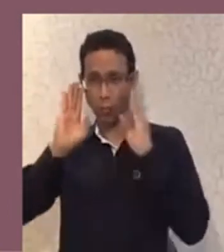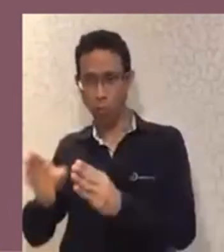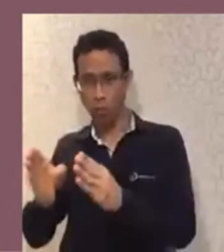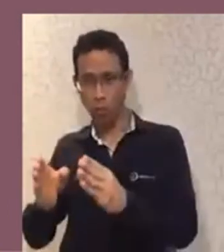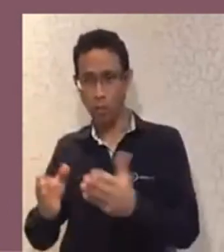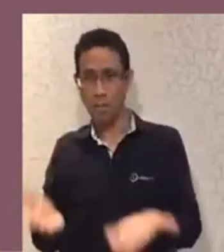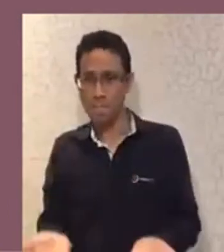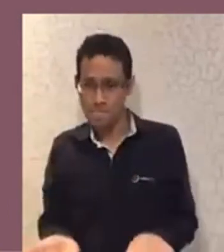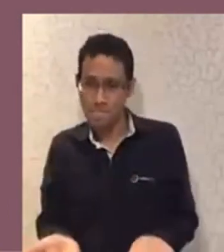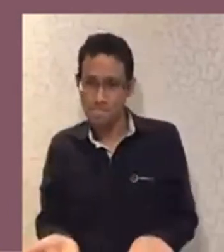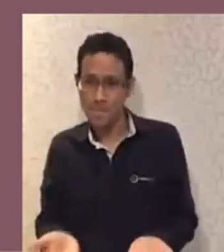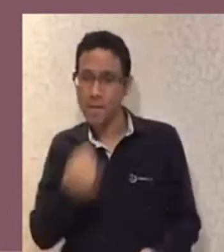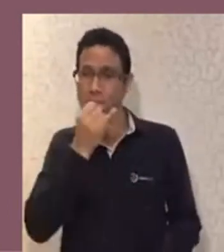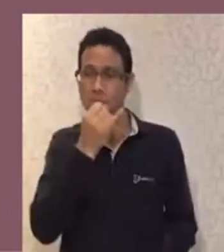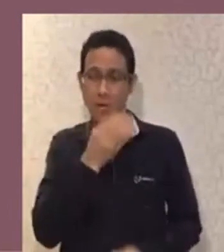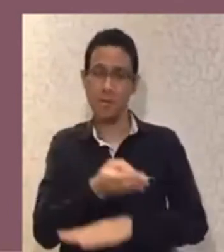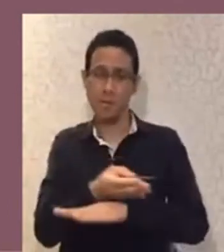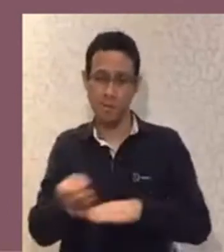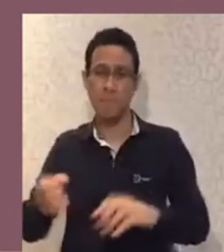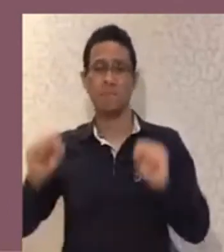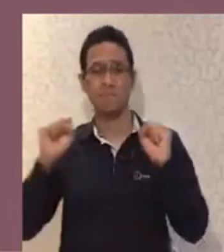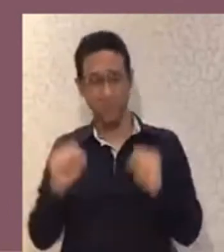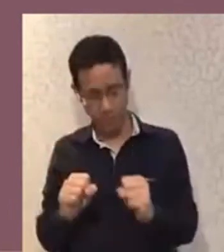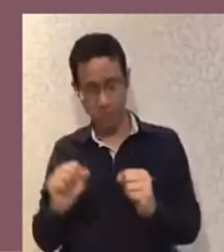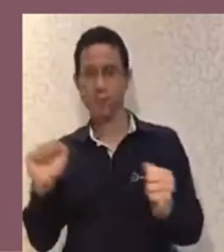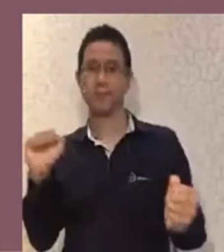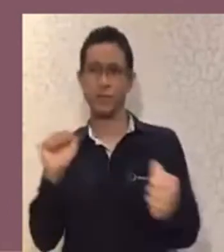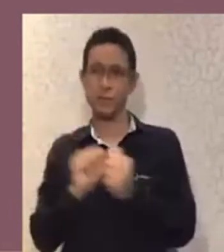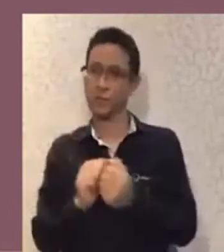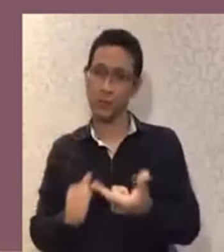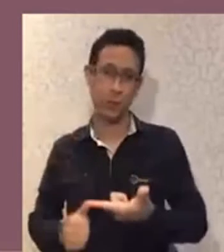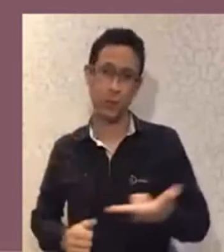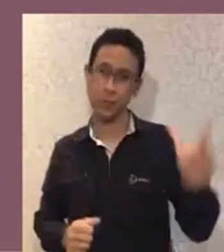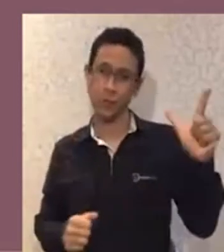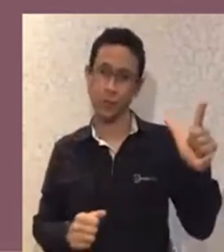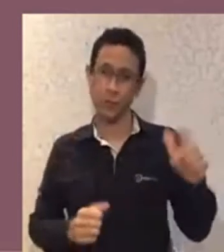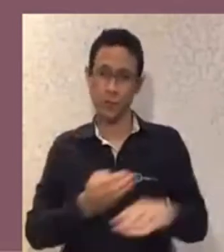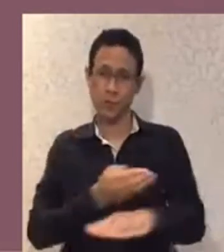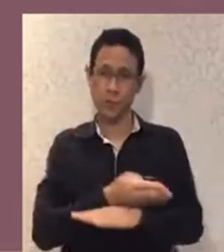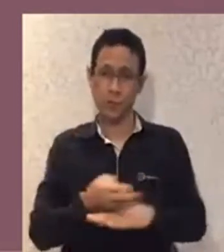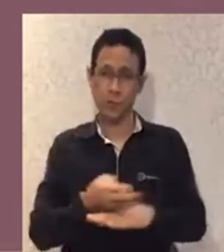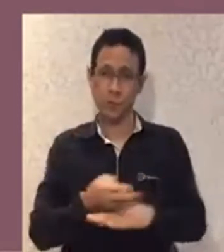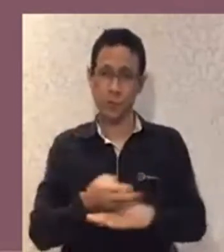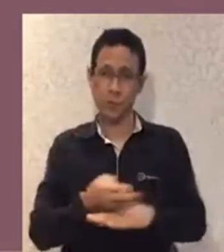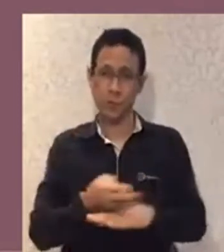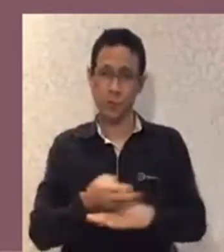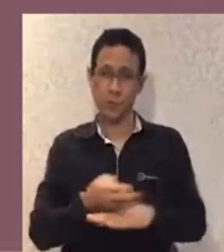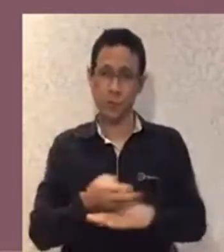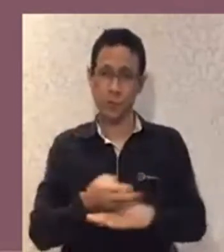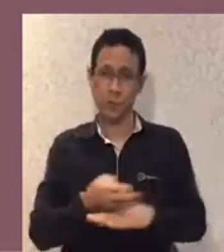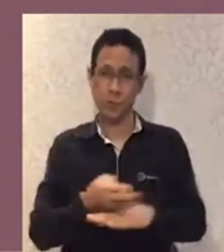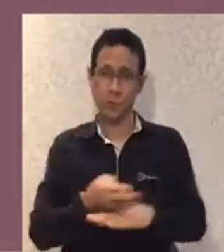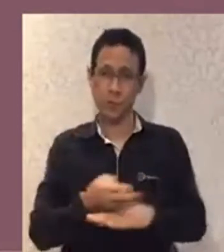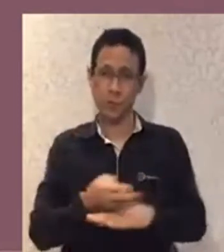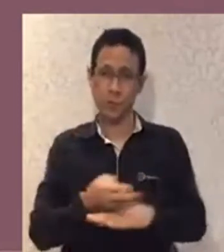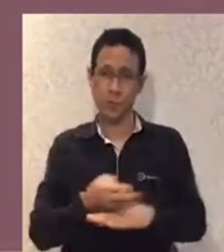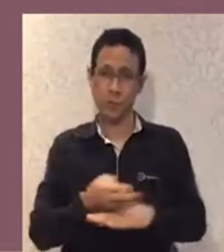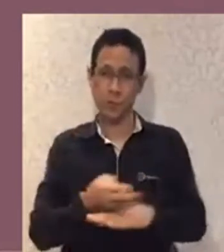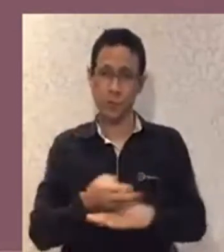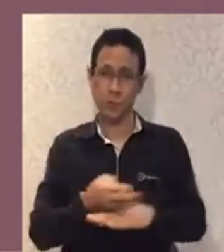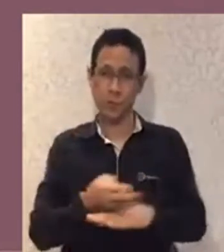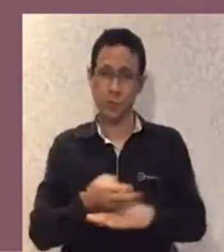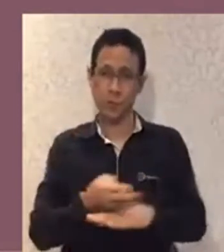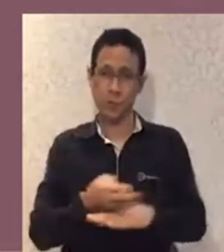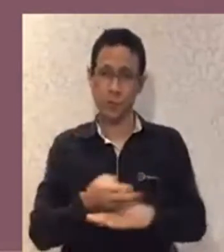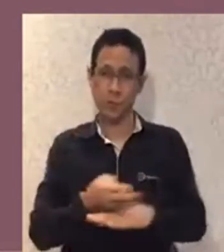podem muito bem se juntar com outros brancos numa escola particular e ir lá e falar, olha, eu quero a lei 10.639, porque essa lei não